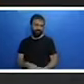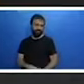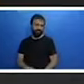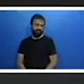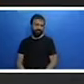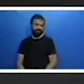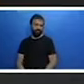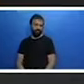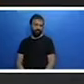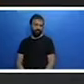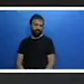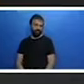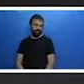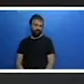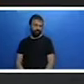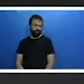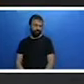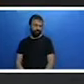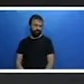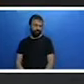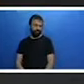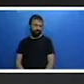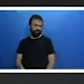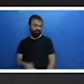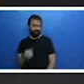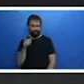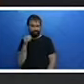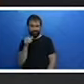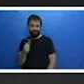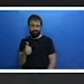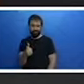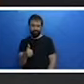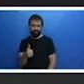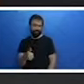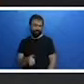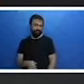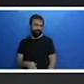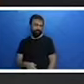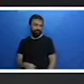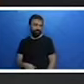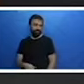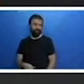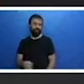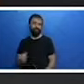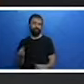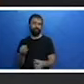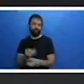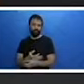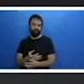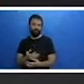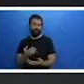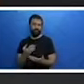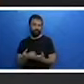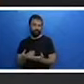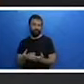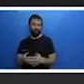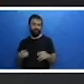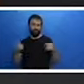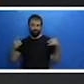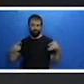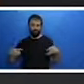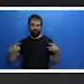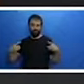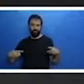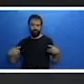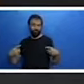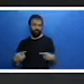com a moeda que é mais difícil beleza muito bem pessoal então é isso é esse foram os nossos desafios de hoje